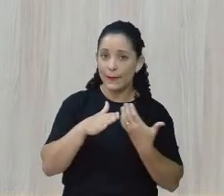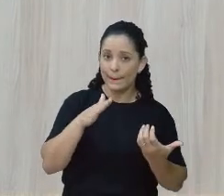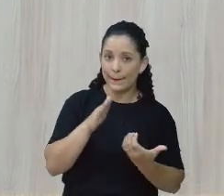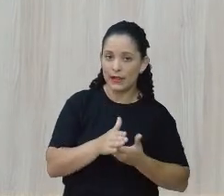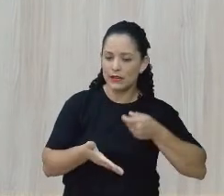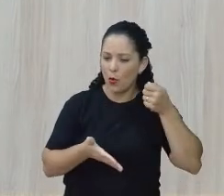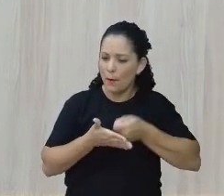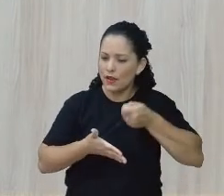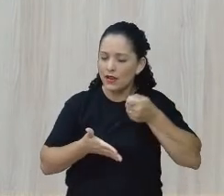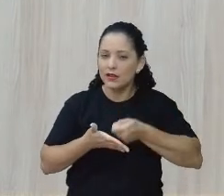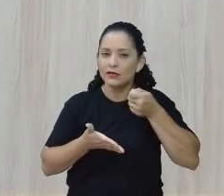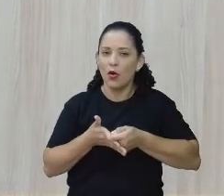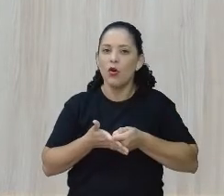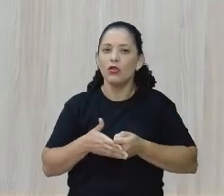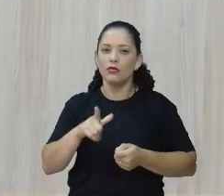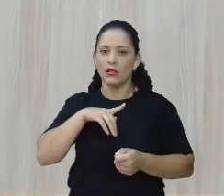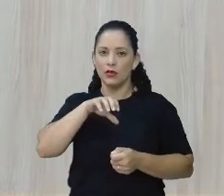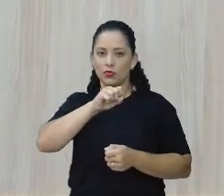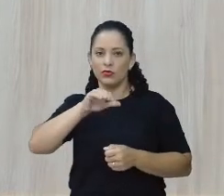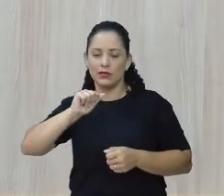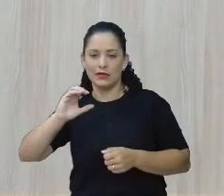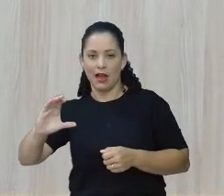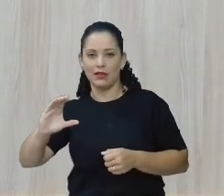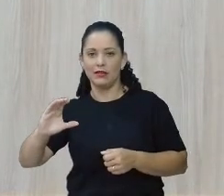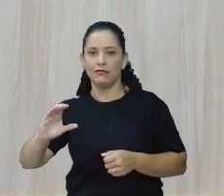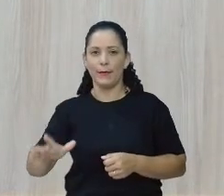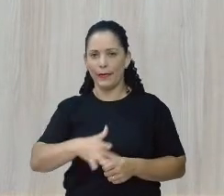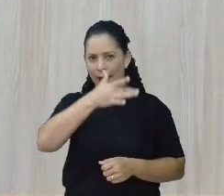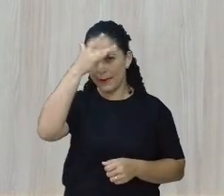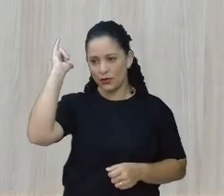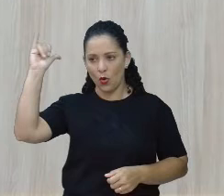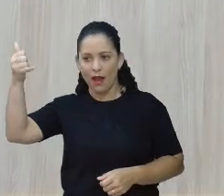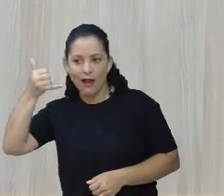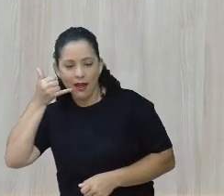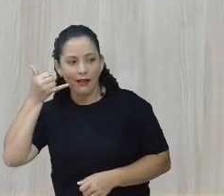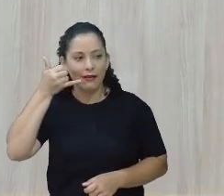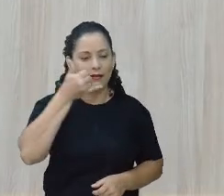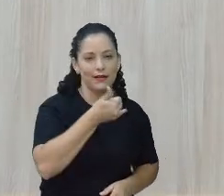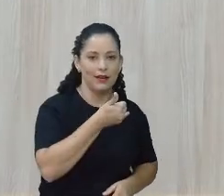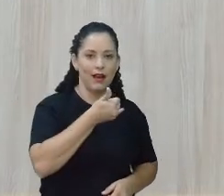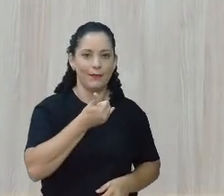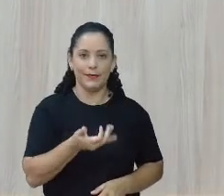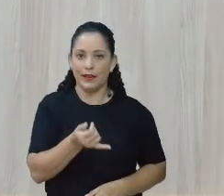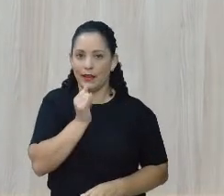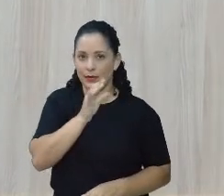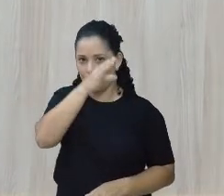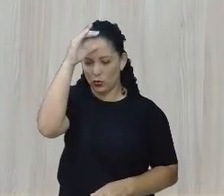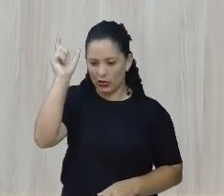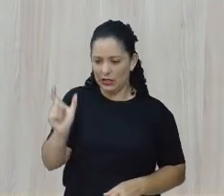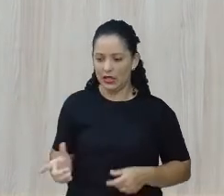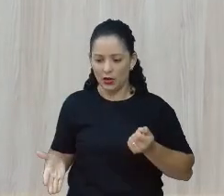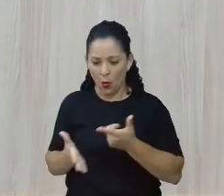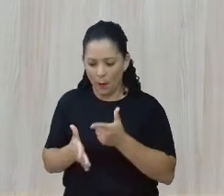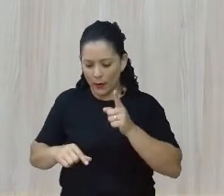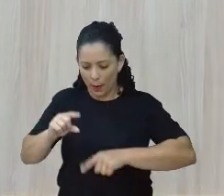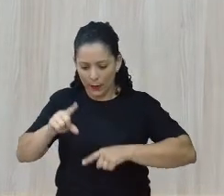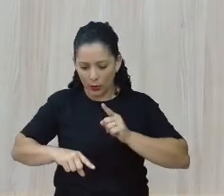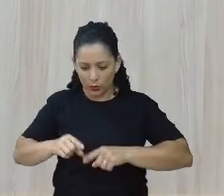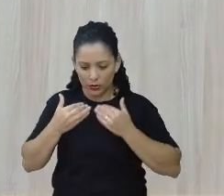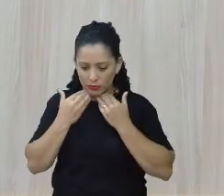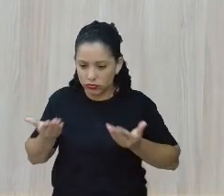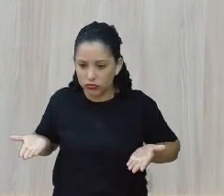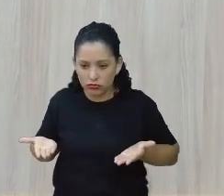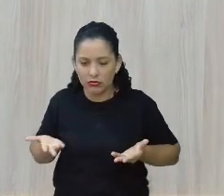canal de comunicação com os seus clientes, tá certo? O cliente não pode comprar um produto e ficar a ver navios, sem ter com